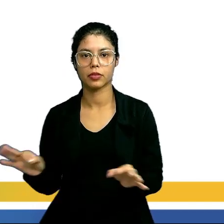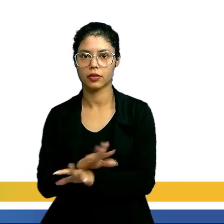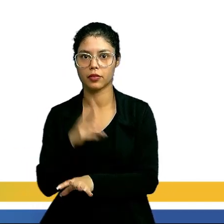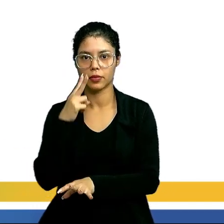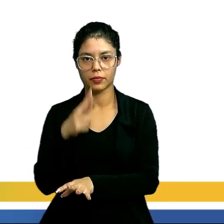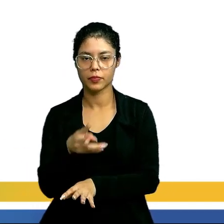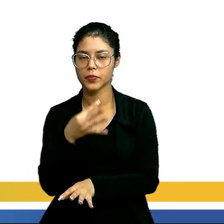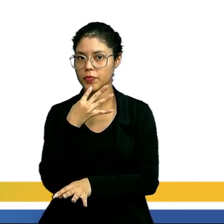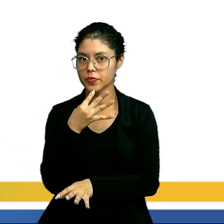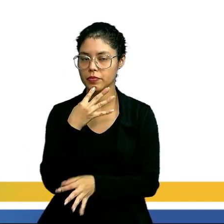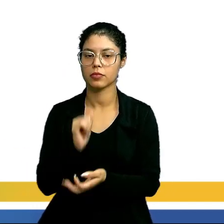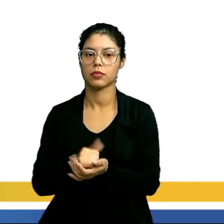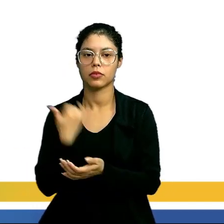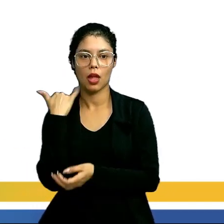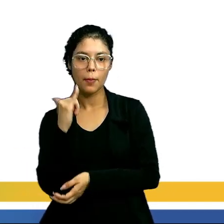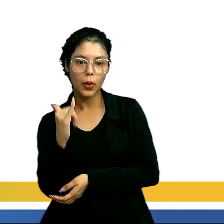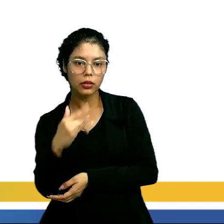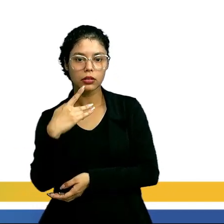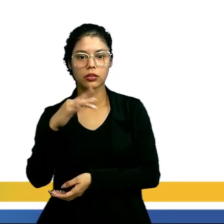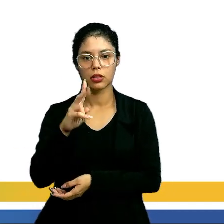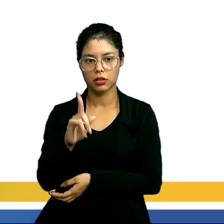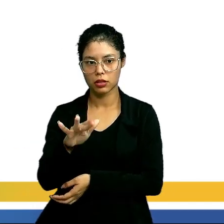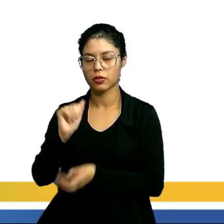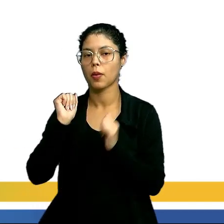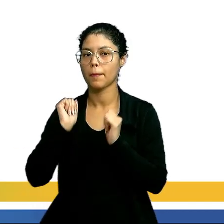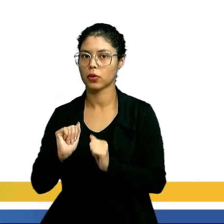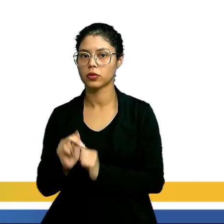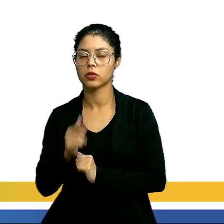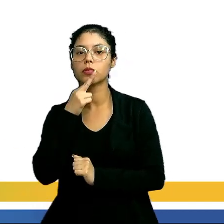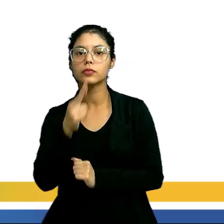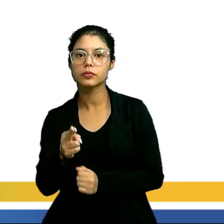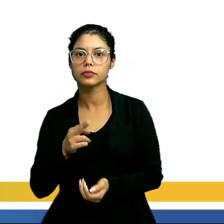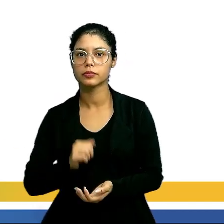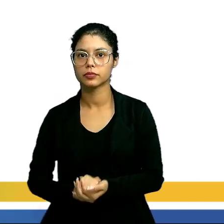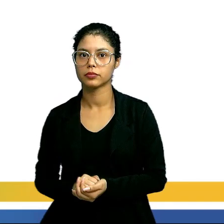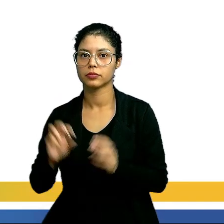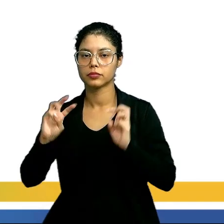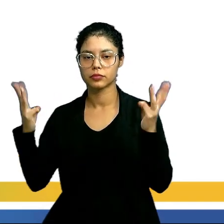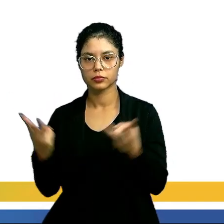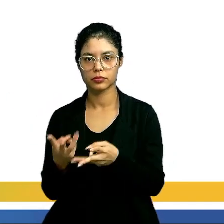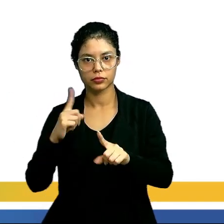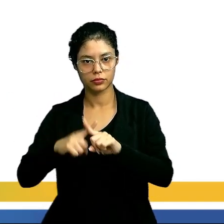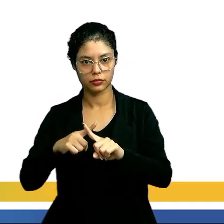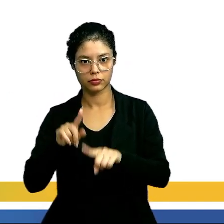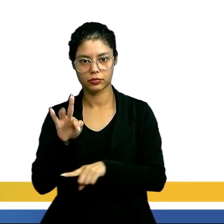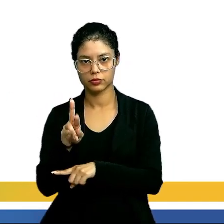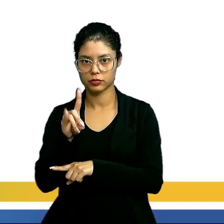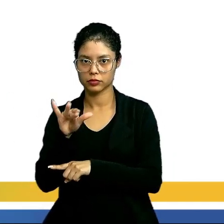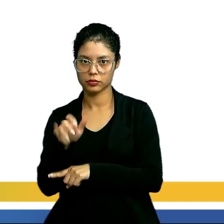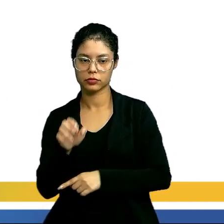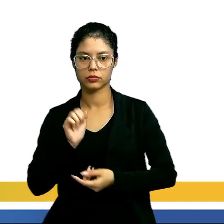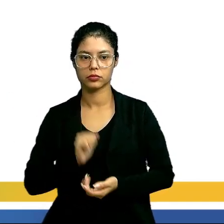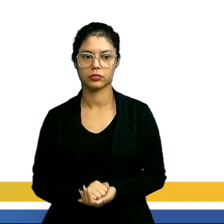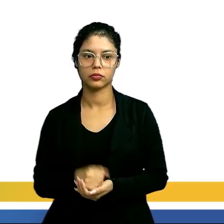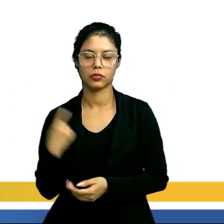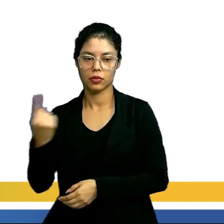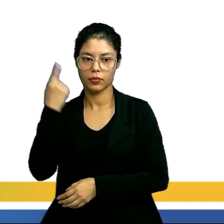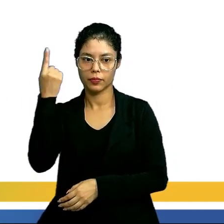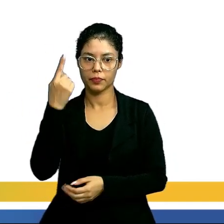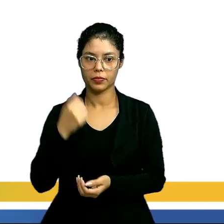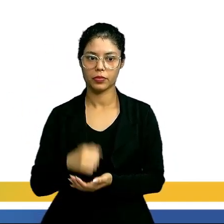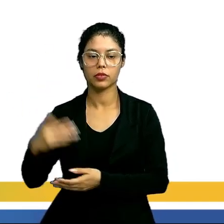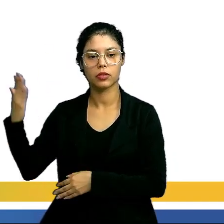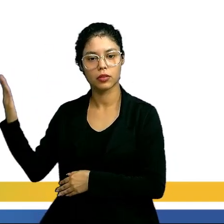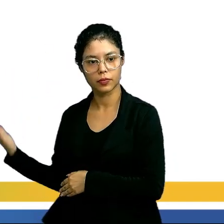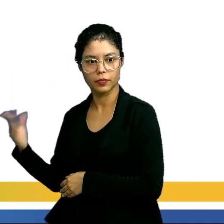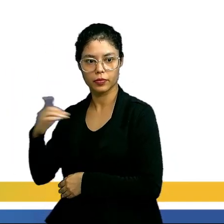Acabamos de conhecer que a energia potencial gravitacional ela pode ser calculada como sendo a massa vezes a gravidade vezes a altura. Elementos